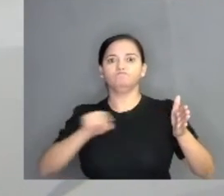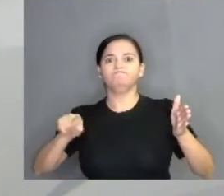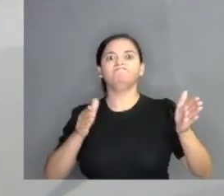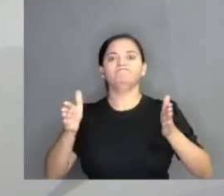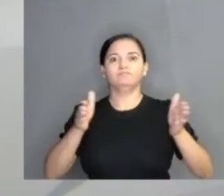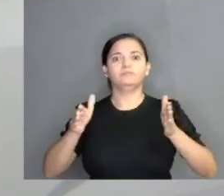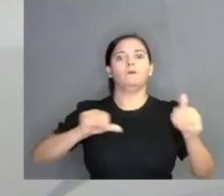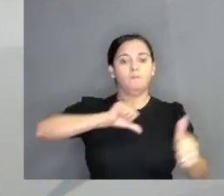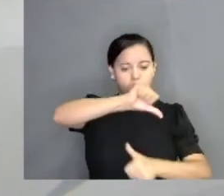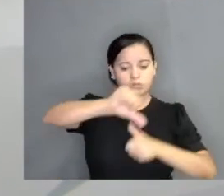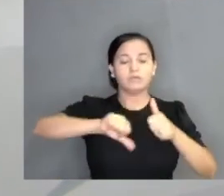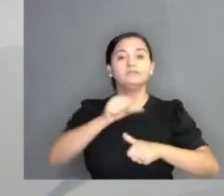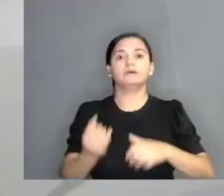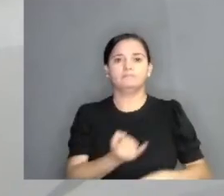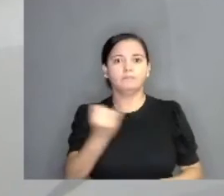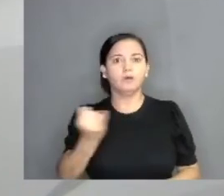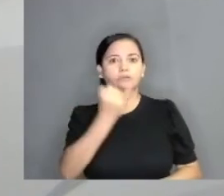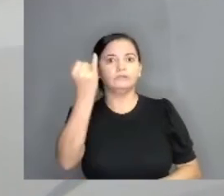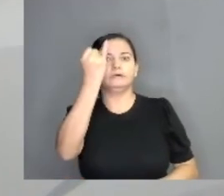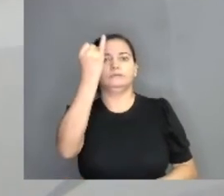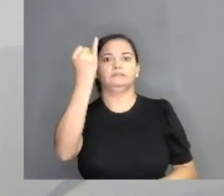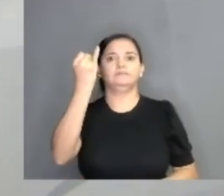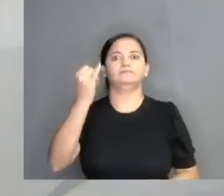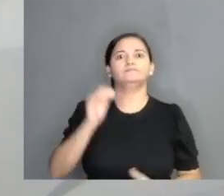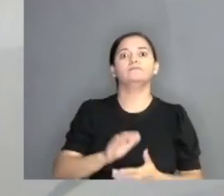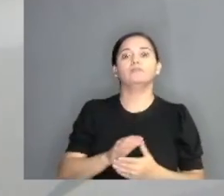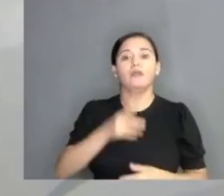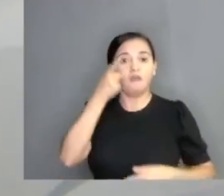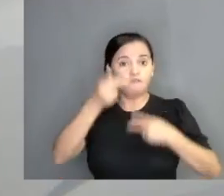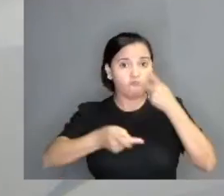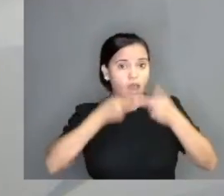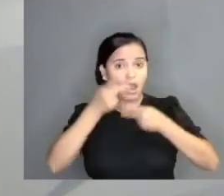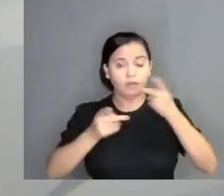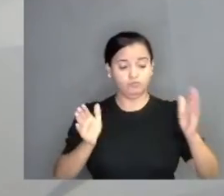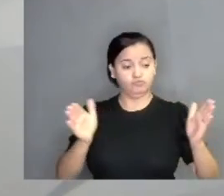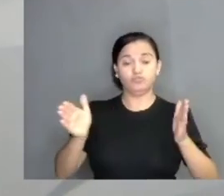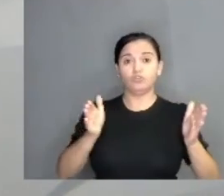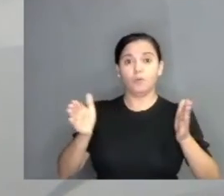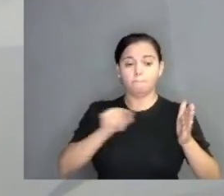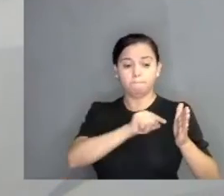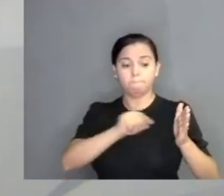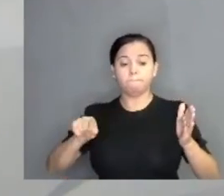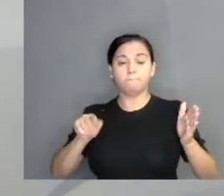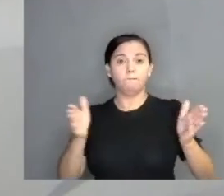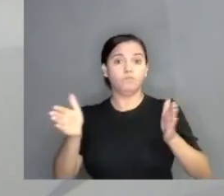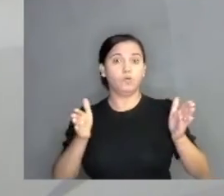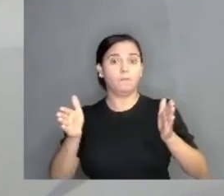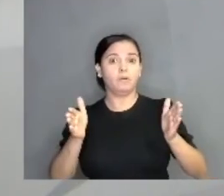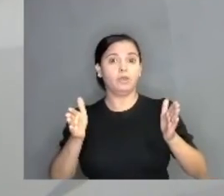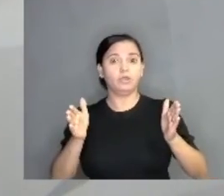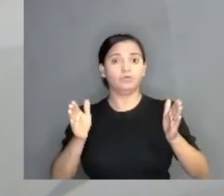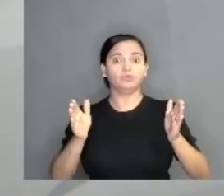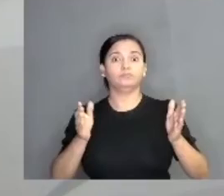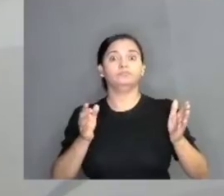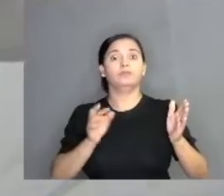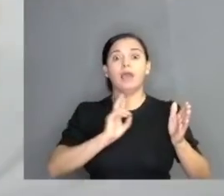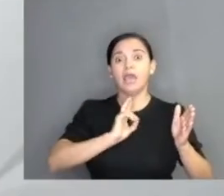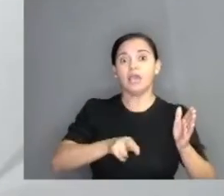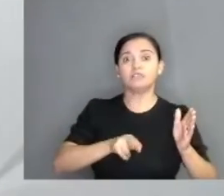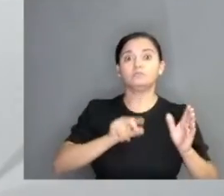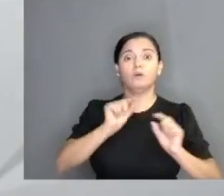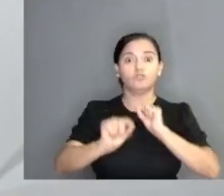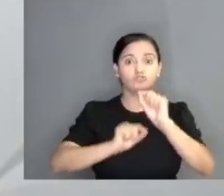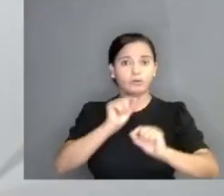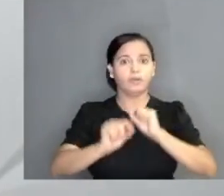mudanças significativas. Falamos de um período em que as respostas agora iriam depender